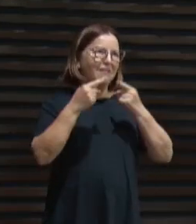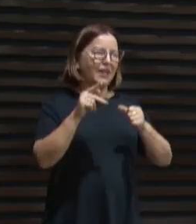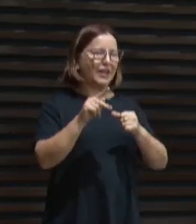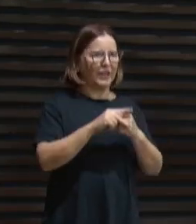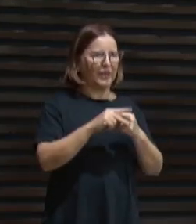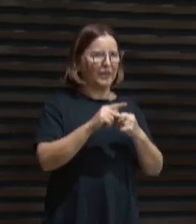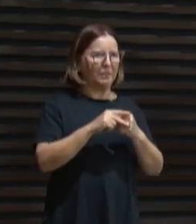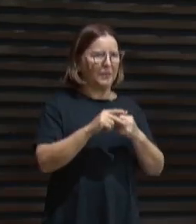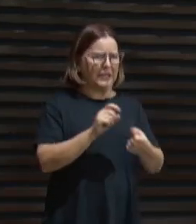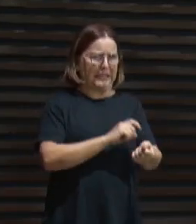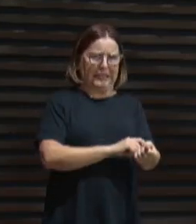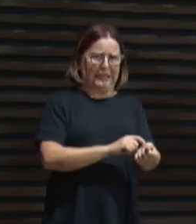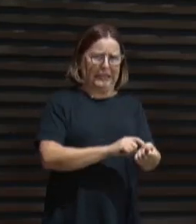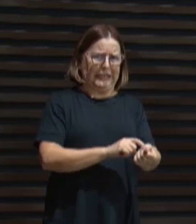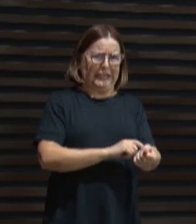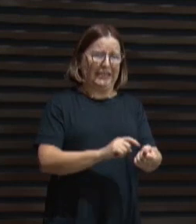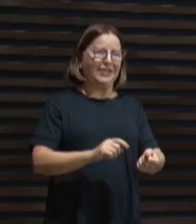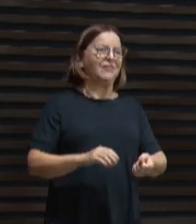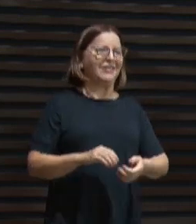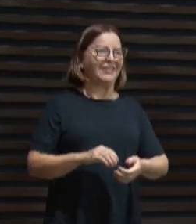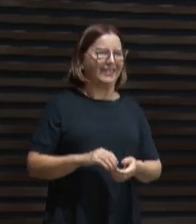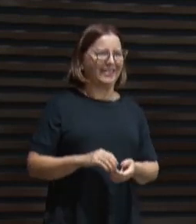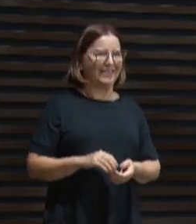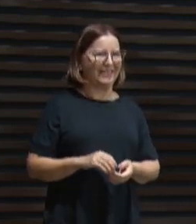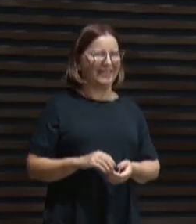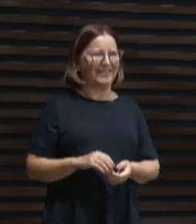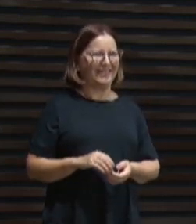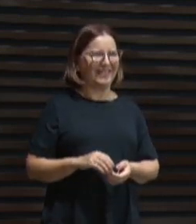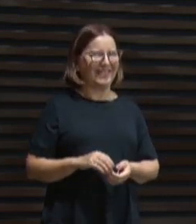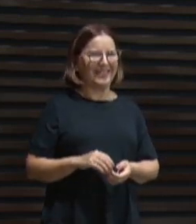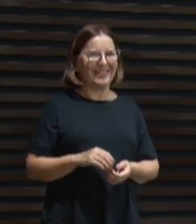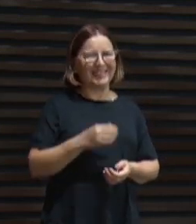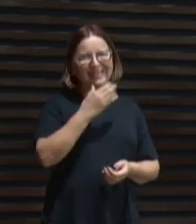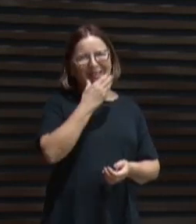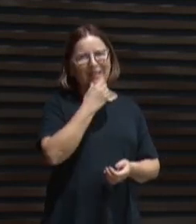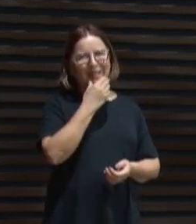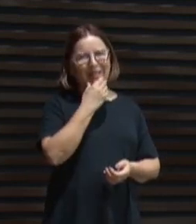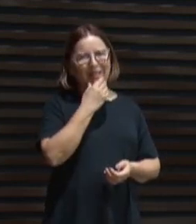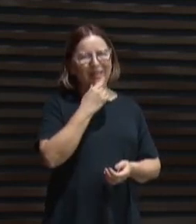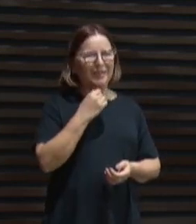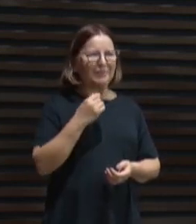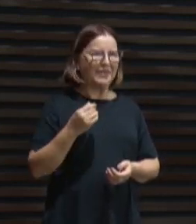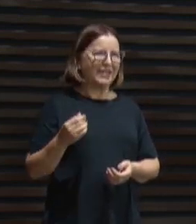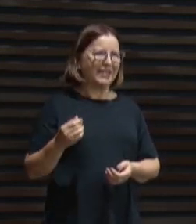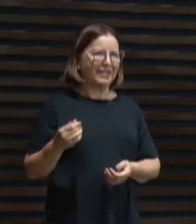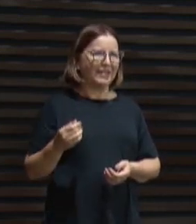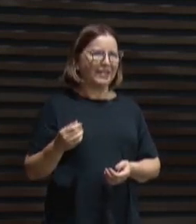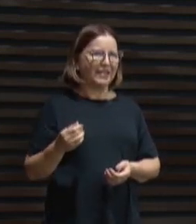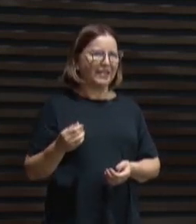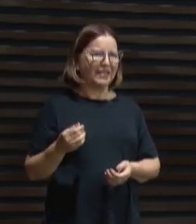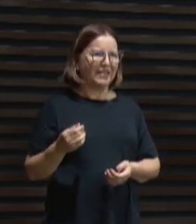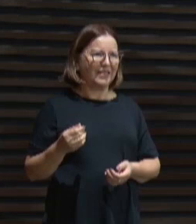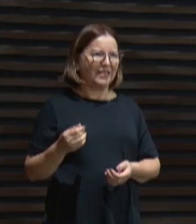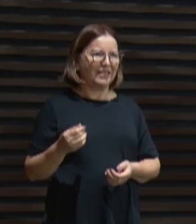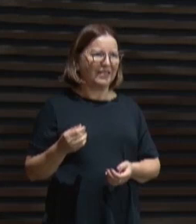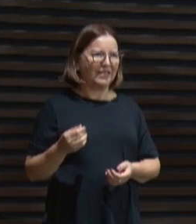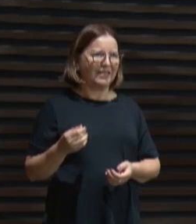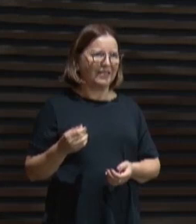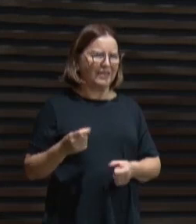Não, ele era encapetado. Ele era um homem simplesmente indomável.